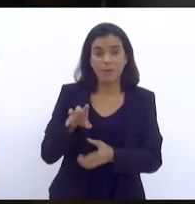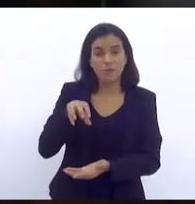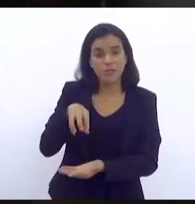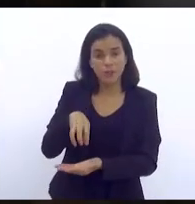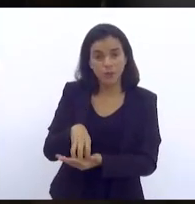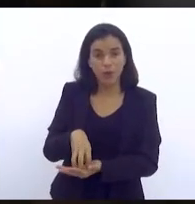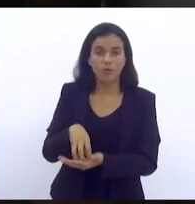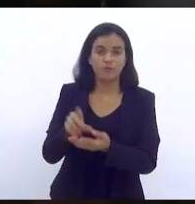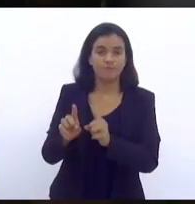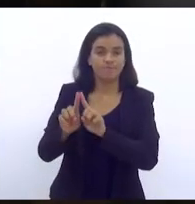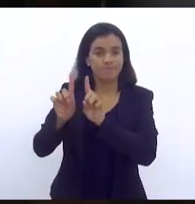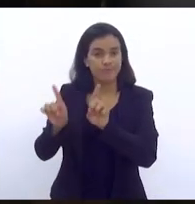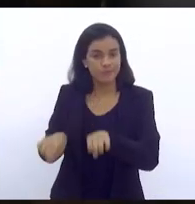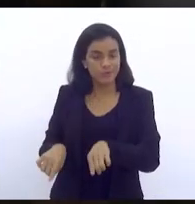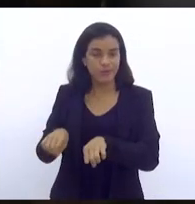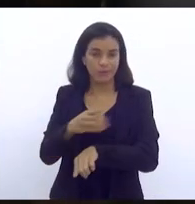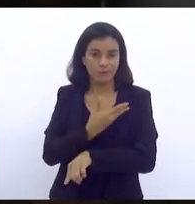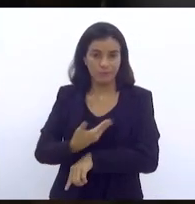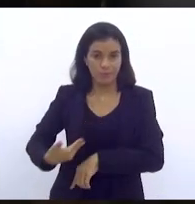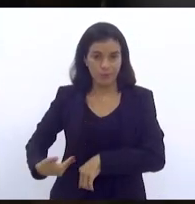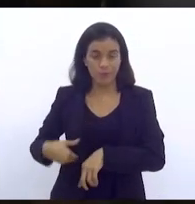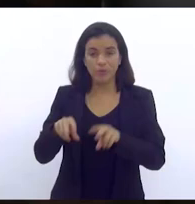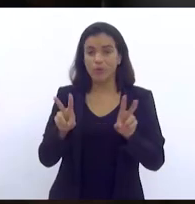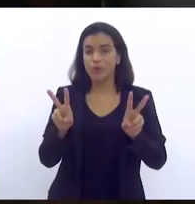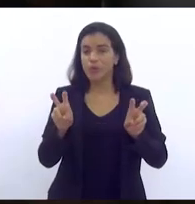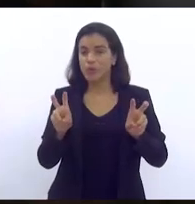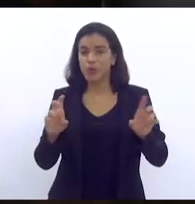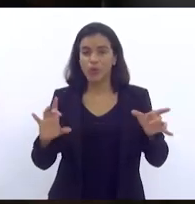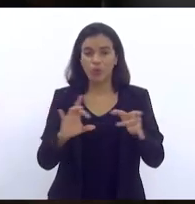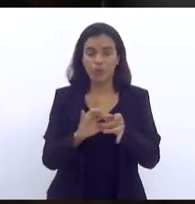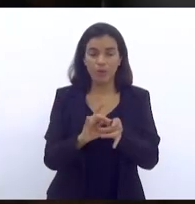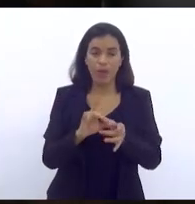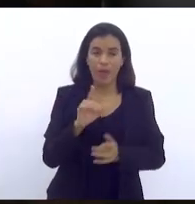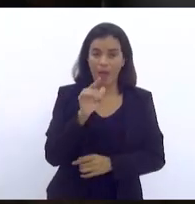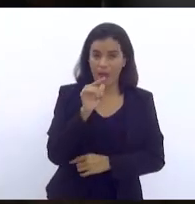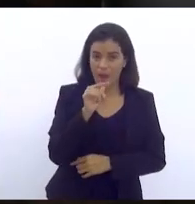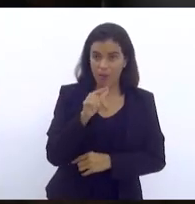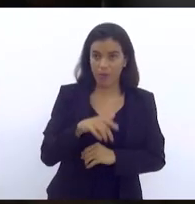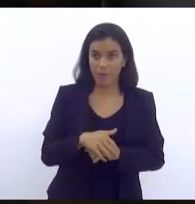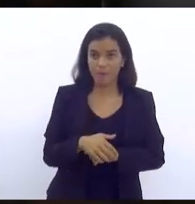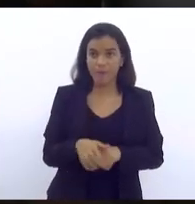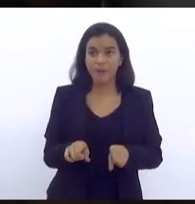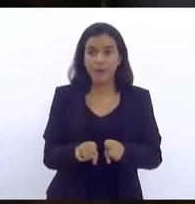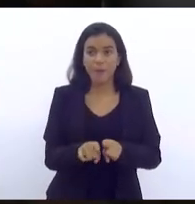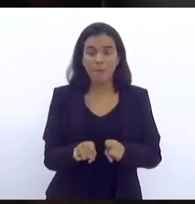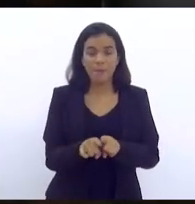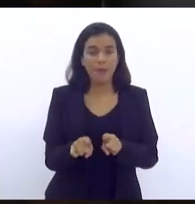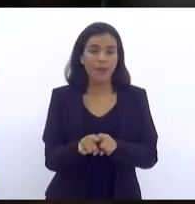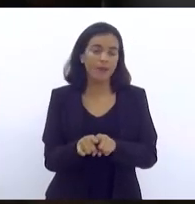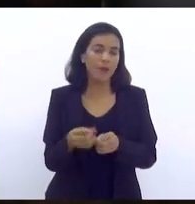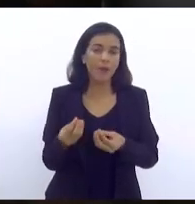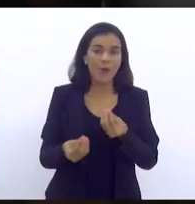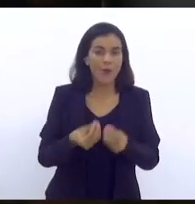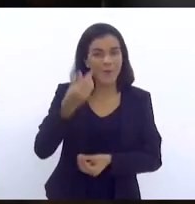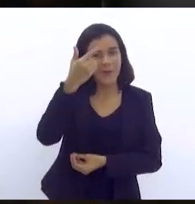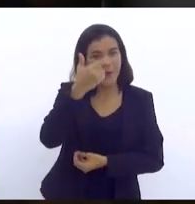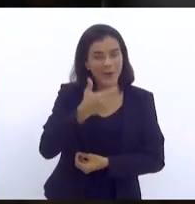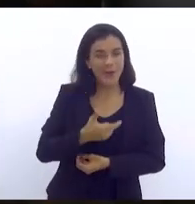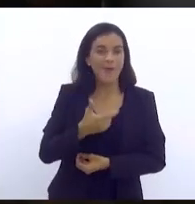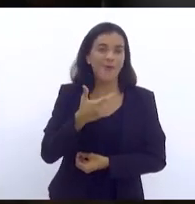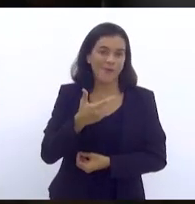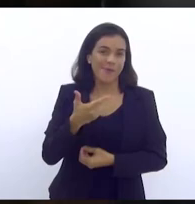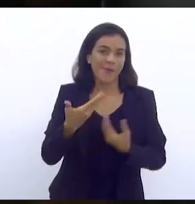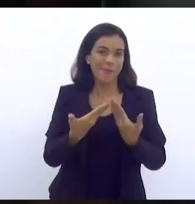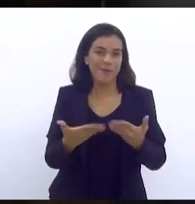público envolvido eh no tema do acesso à água eu não poderia deixar de iniciar essa audiência pública